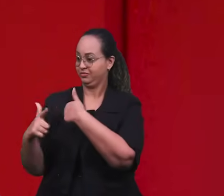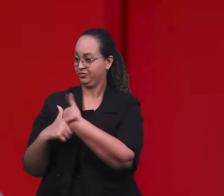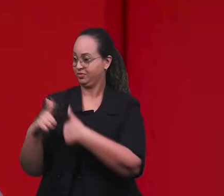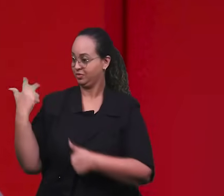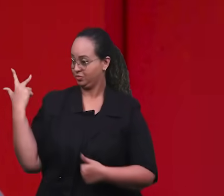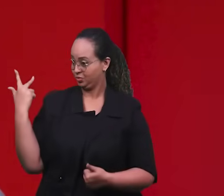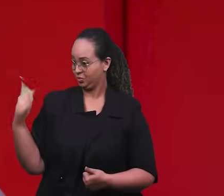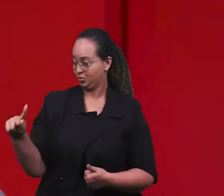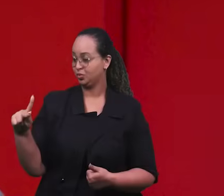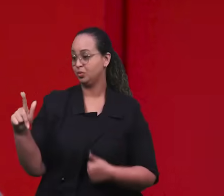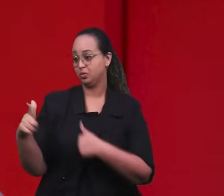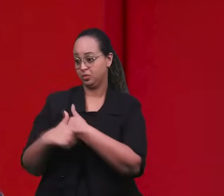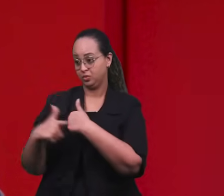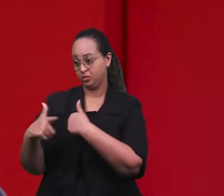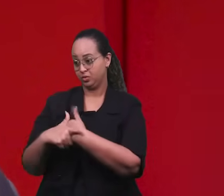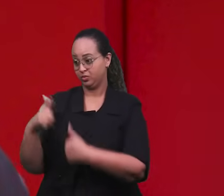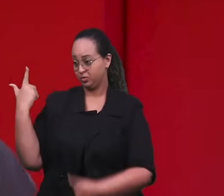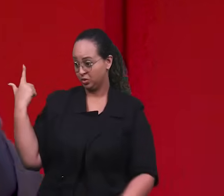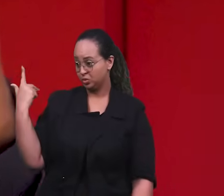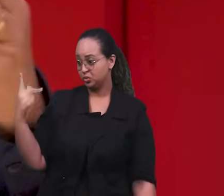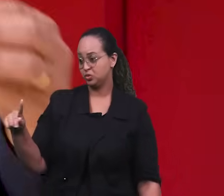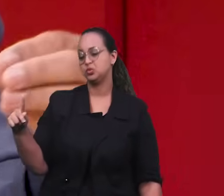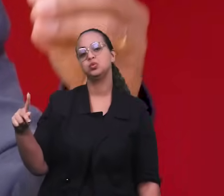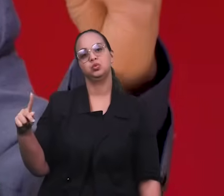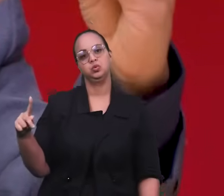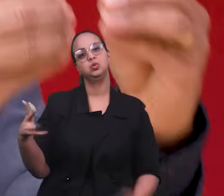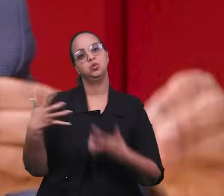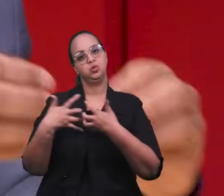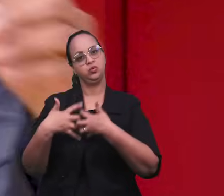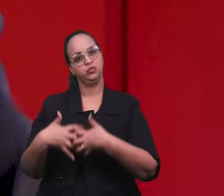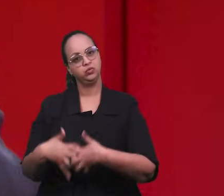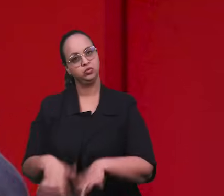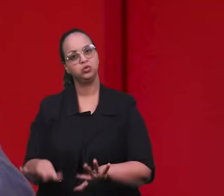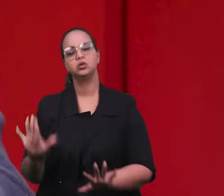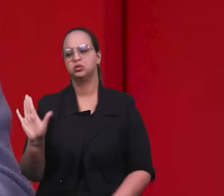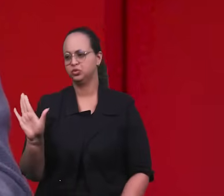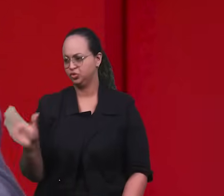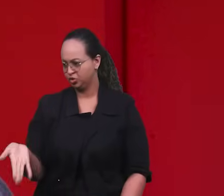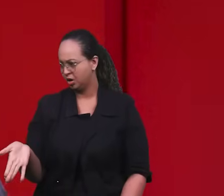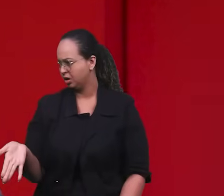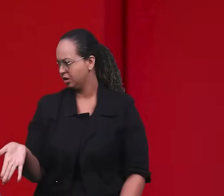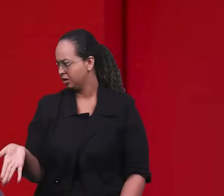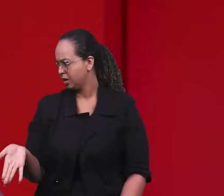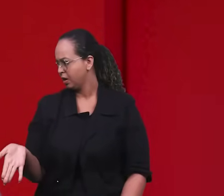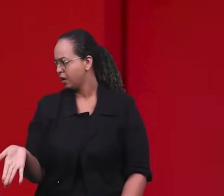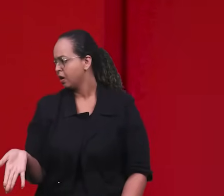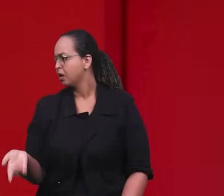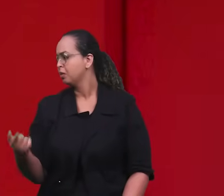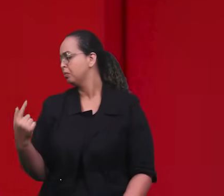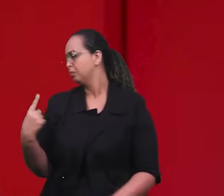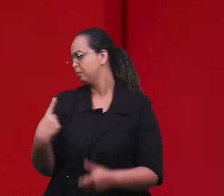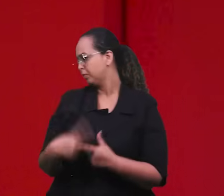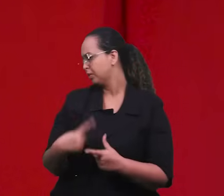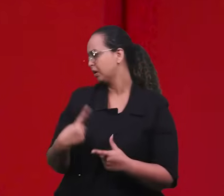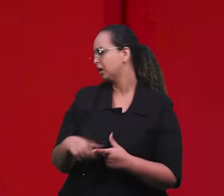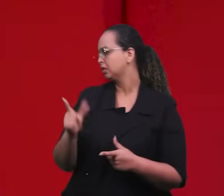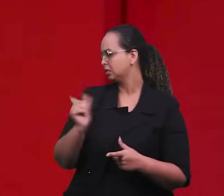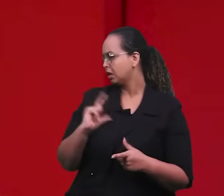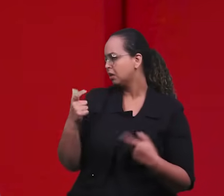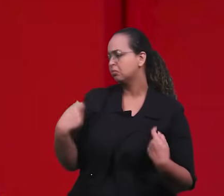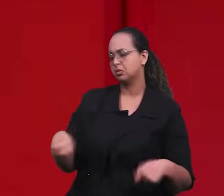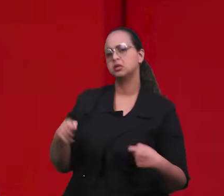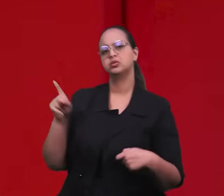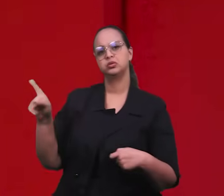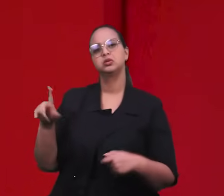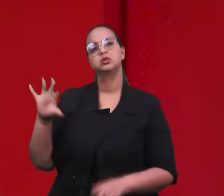aí, você traz para nós já, está tudo funcionando, já foi tudo acertado aqui. Então, são situações que eles